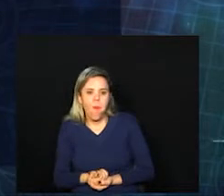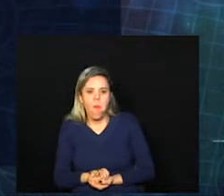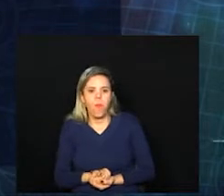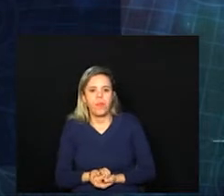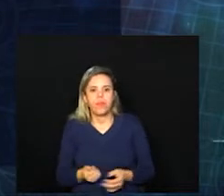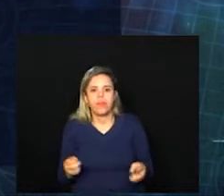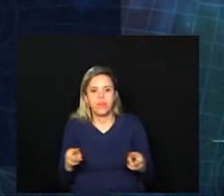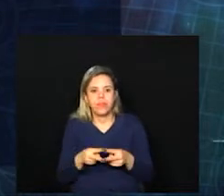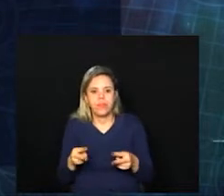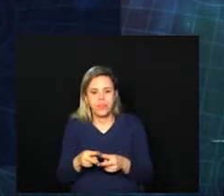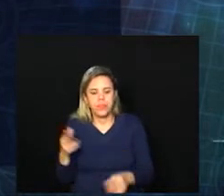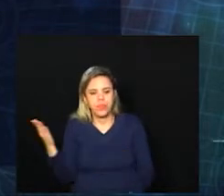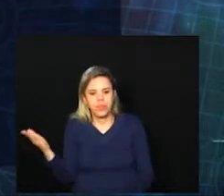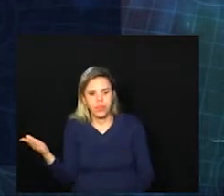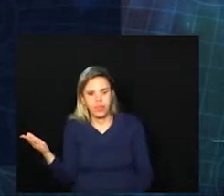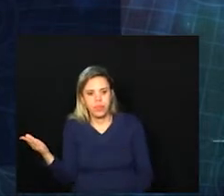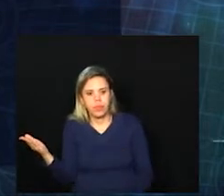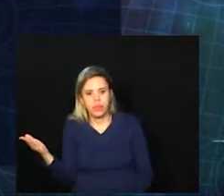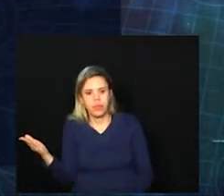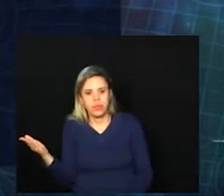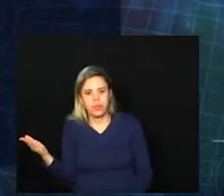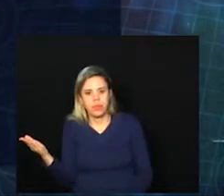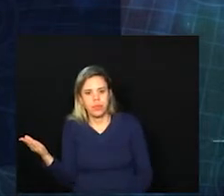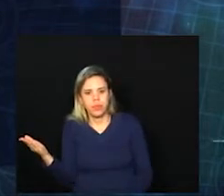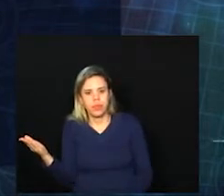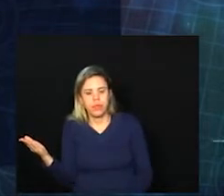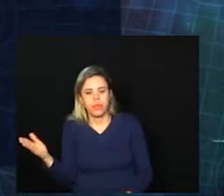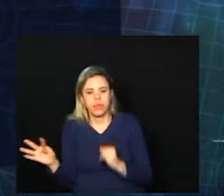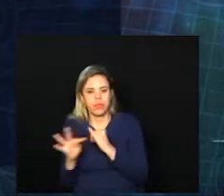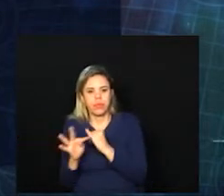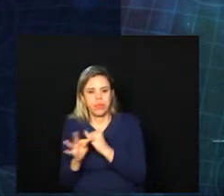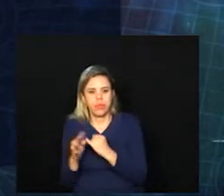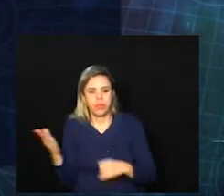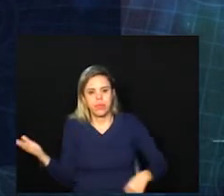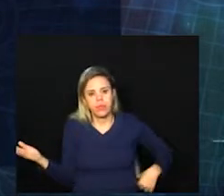22.905. Paulínia, 15.328, Itatiba,